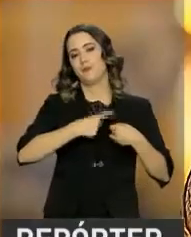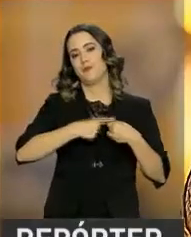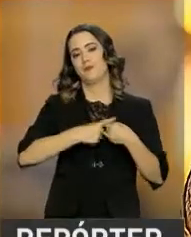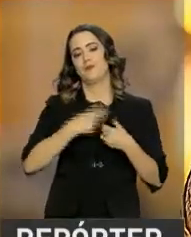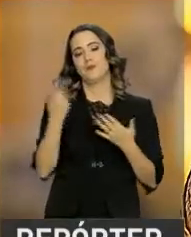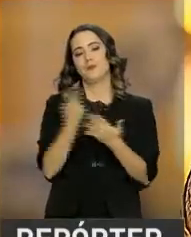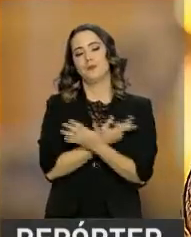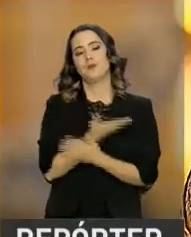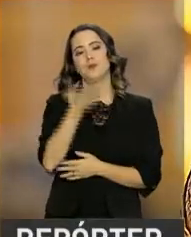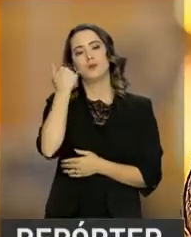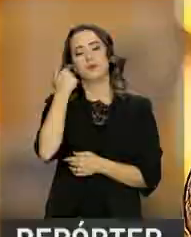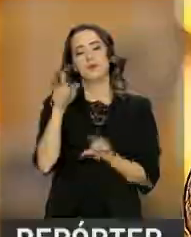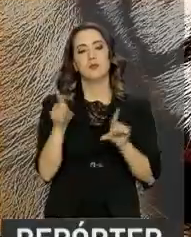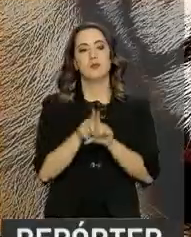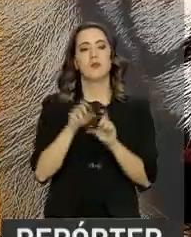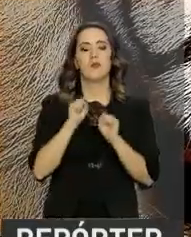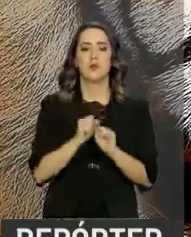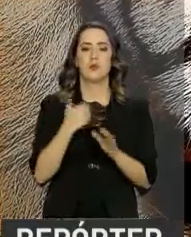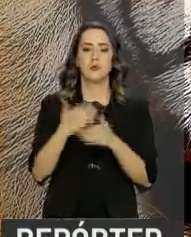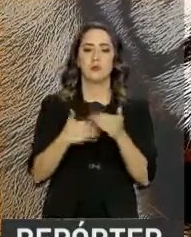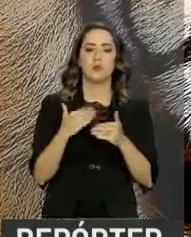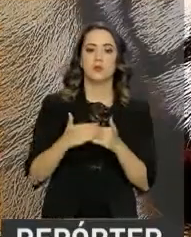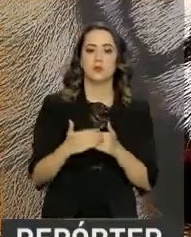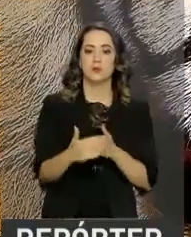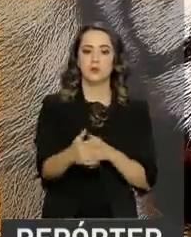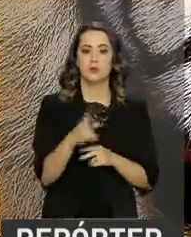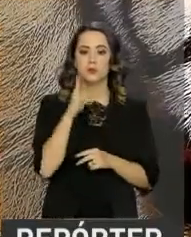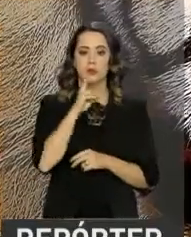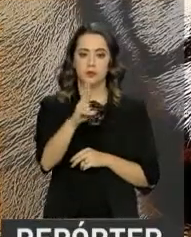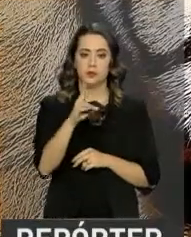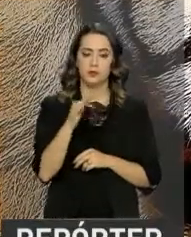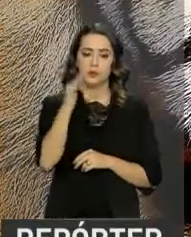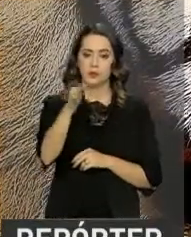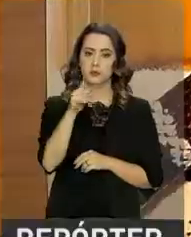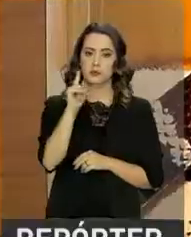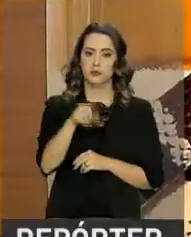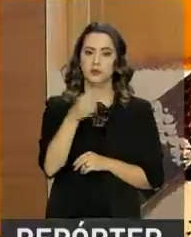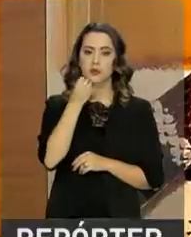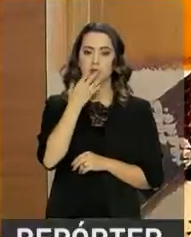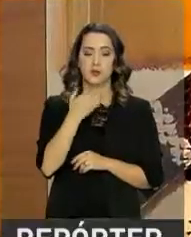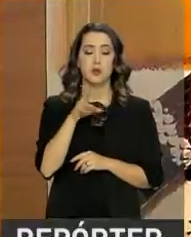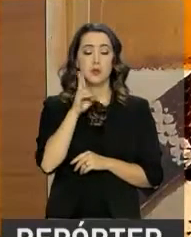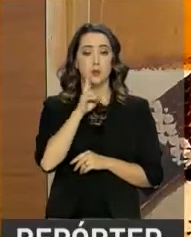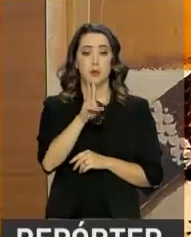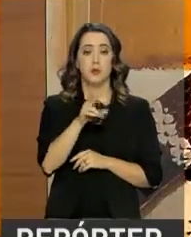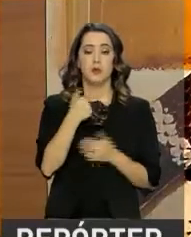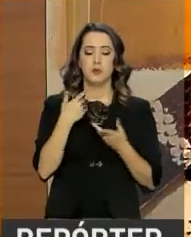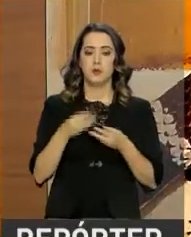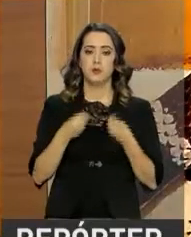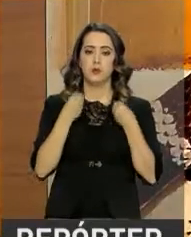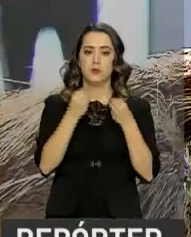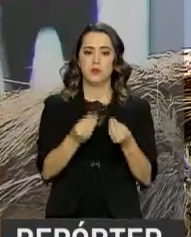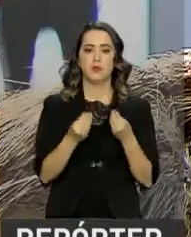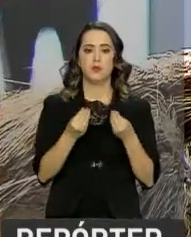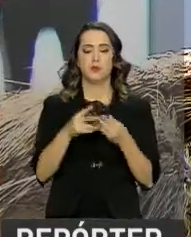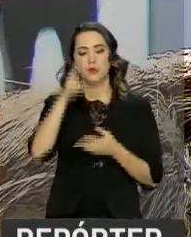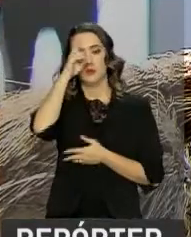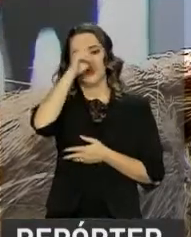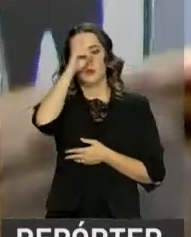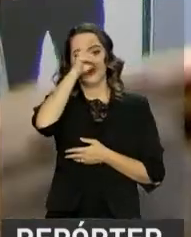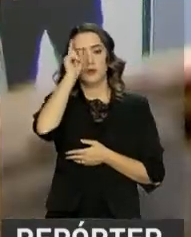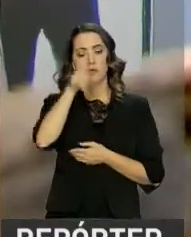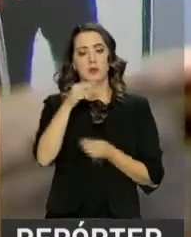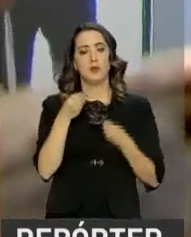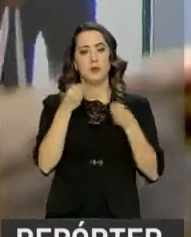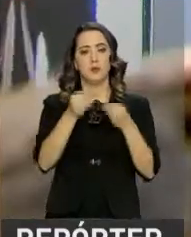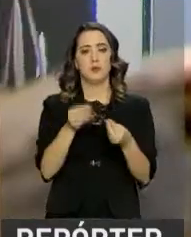que aconteceu, o que pode acontecer, prever algumas coisas. Então é muito interessante o museu, porque ele traz para a sua memória aquilo que